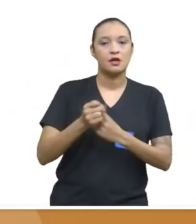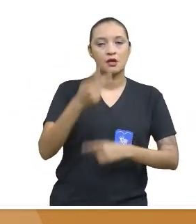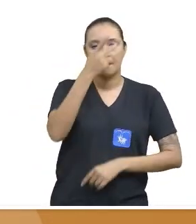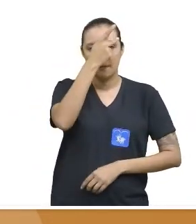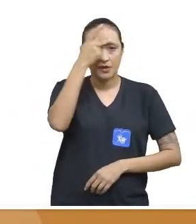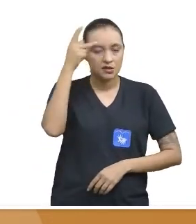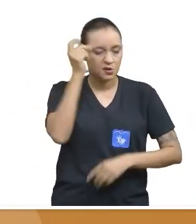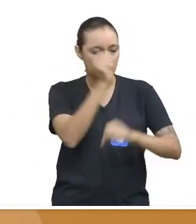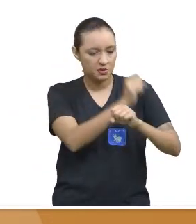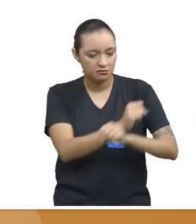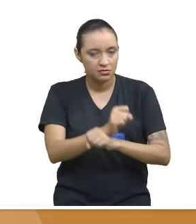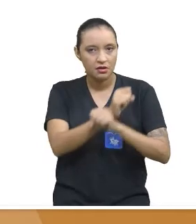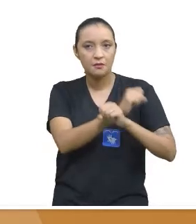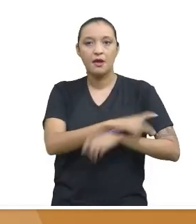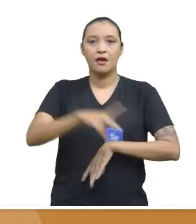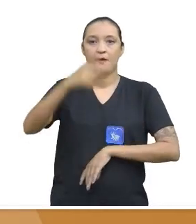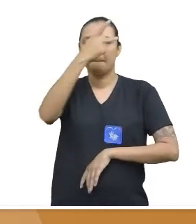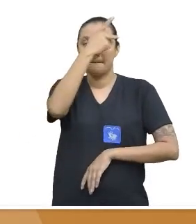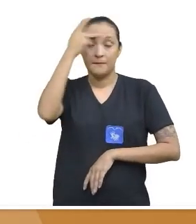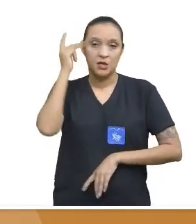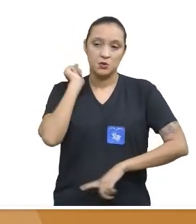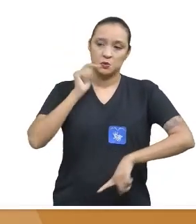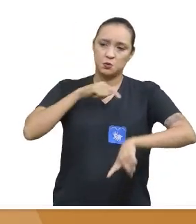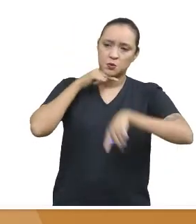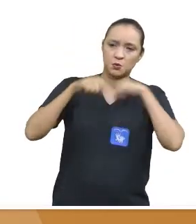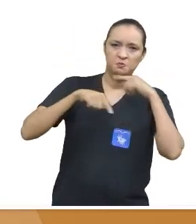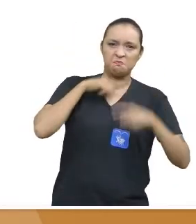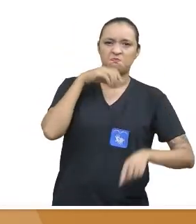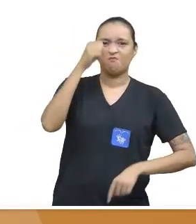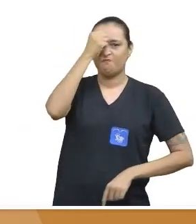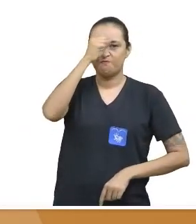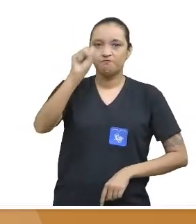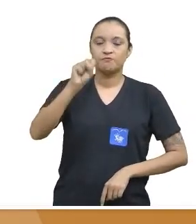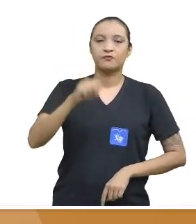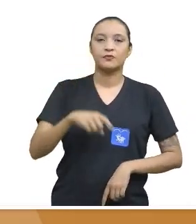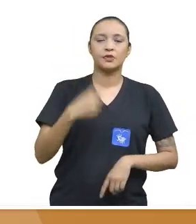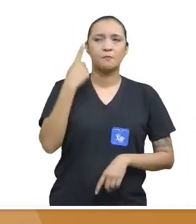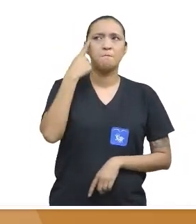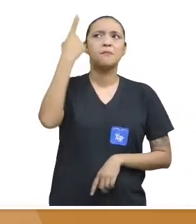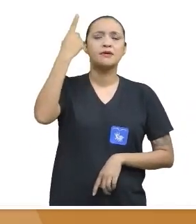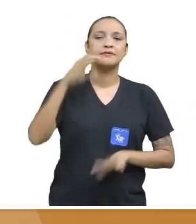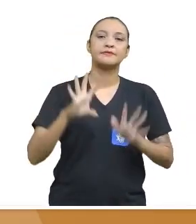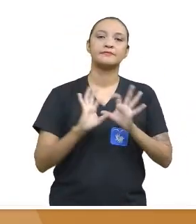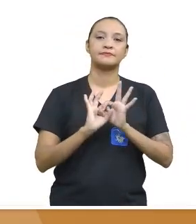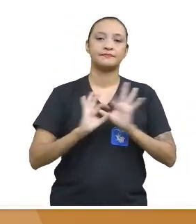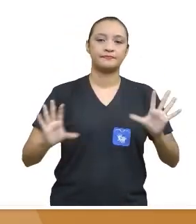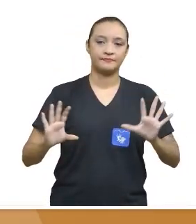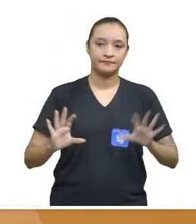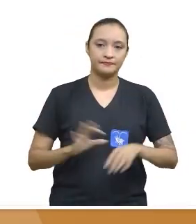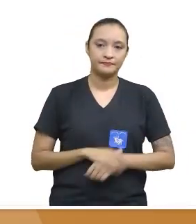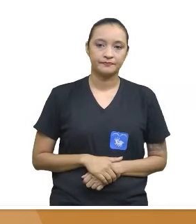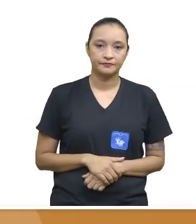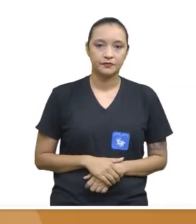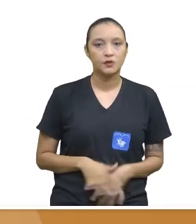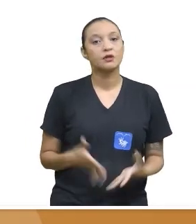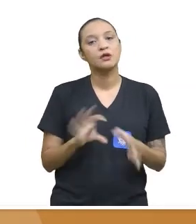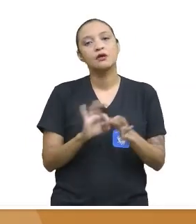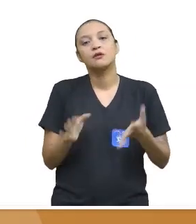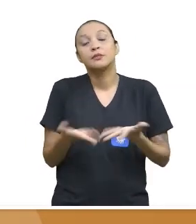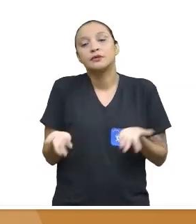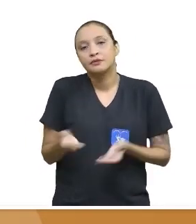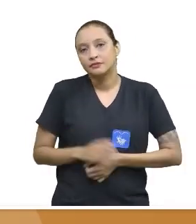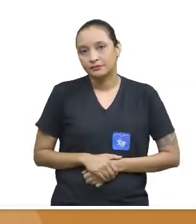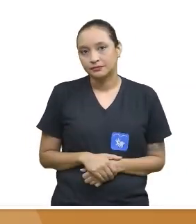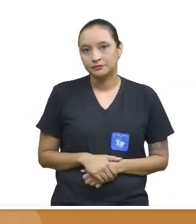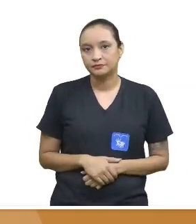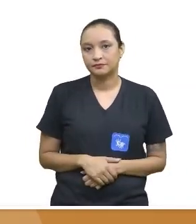que questionam, é a primeira palavra que vem à nossa cabeça, né? Liberdade. E a liberdade?